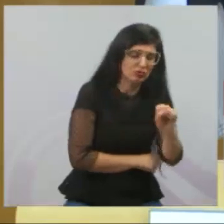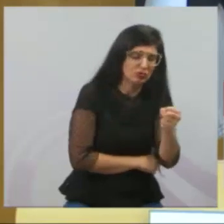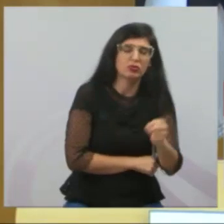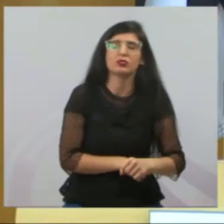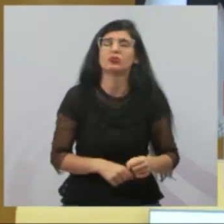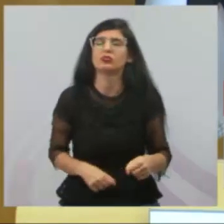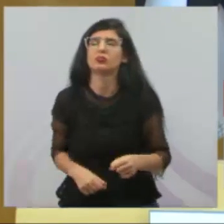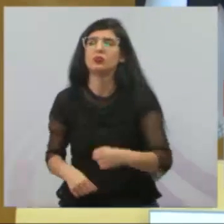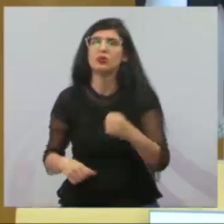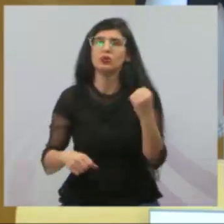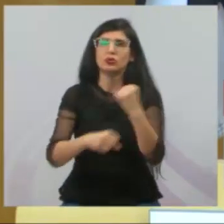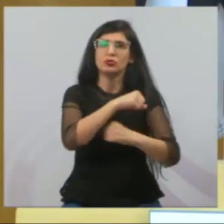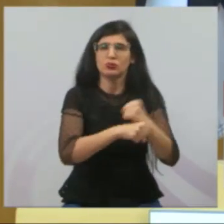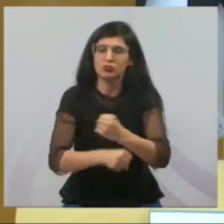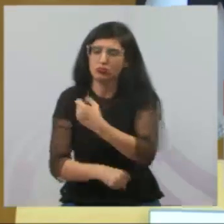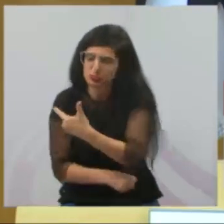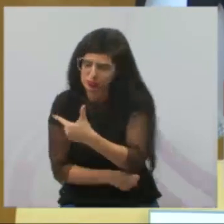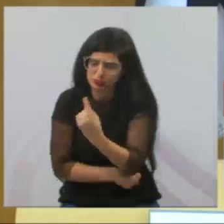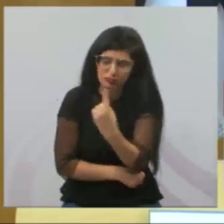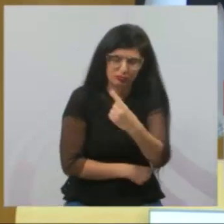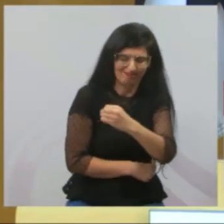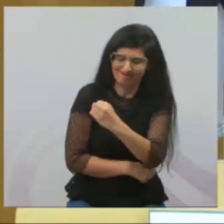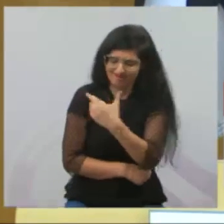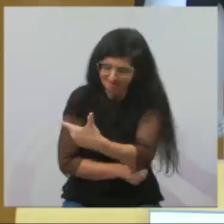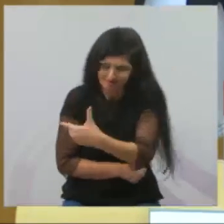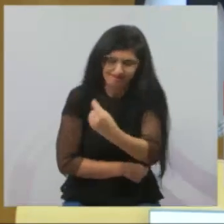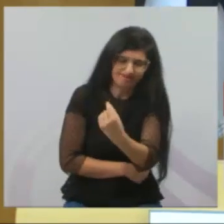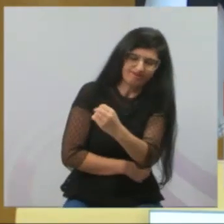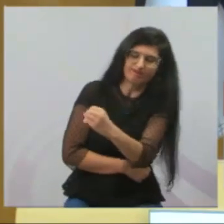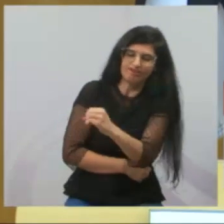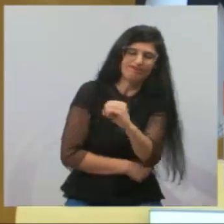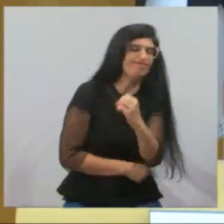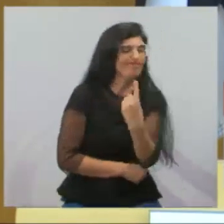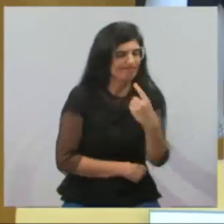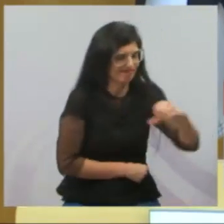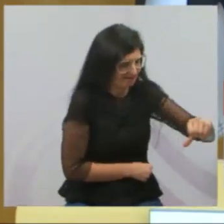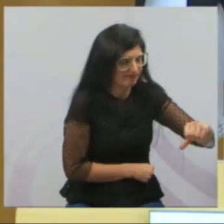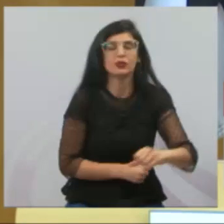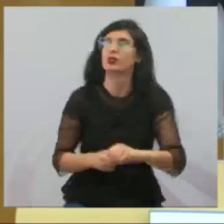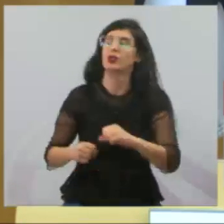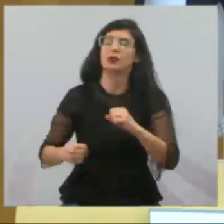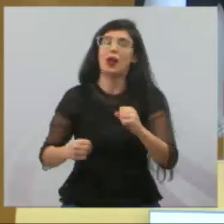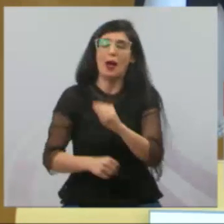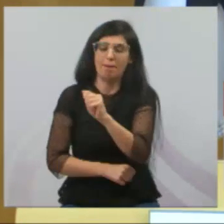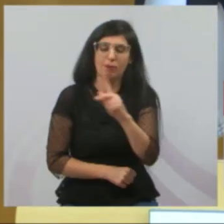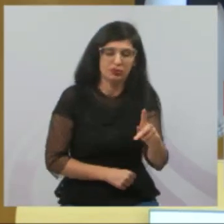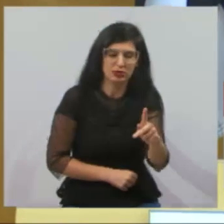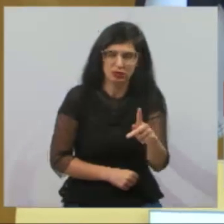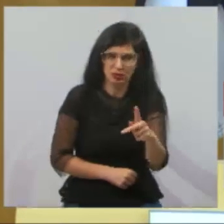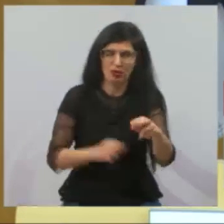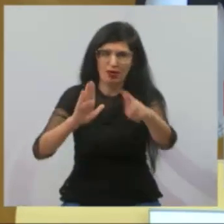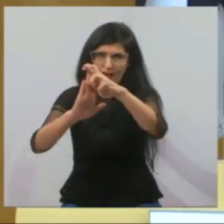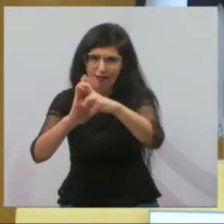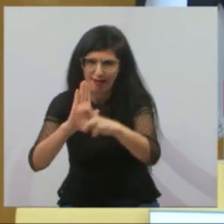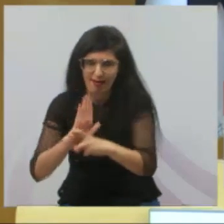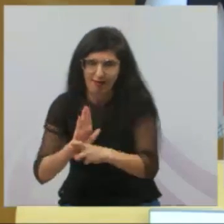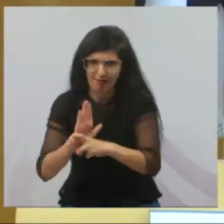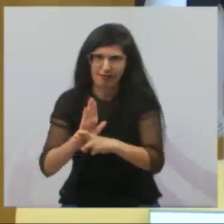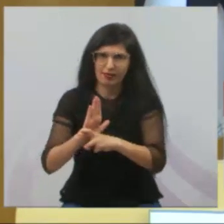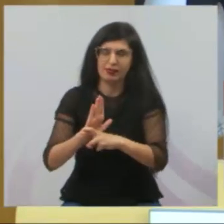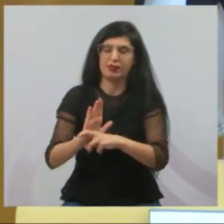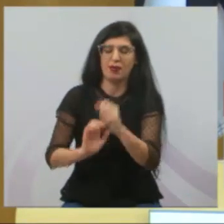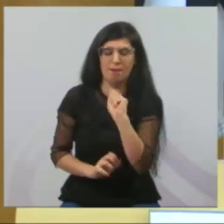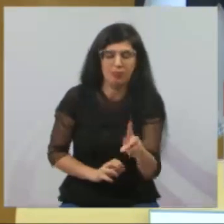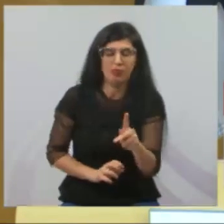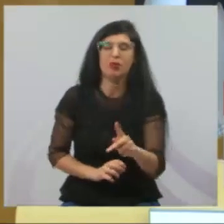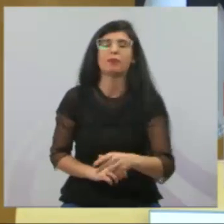da Secretaria Especial de Previdência e Trabalho do Ministério da Economia, mediante a qual estabelece parâmetros e prazos para os